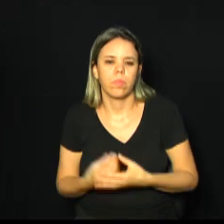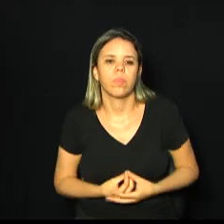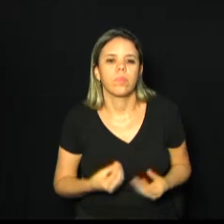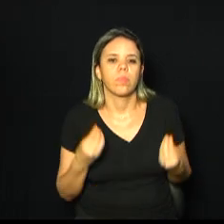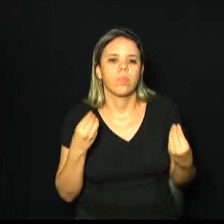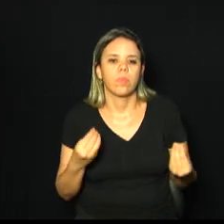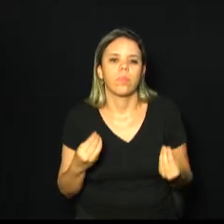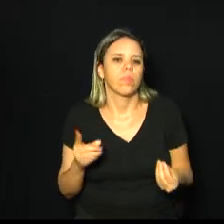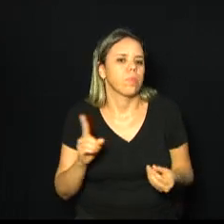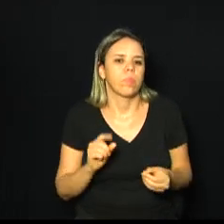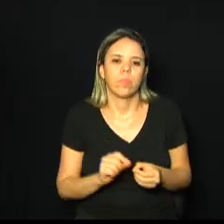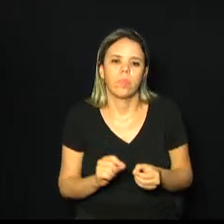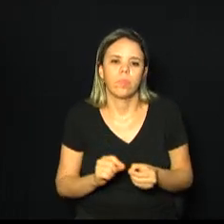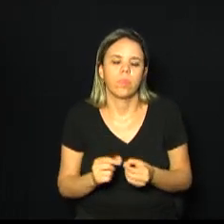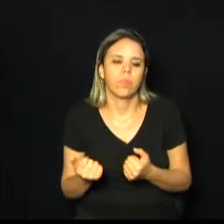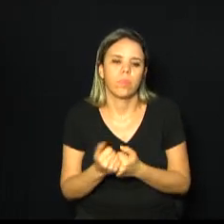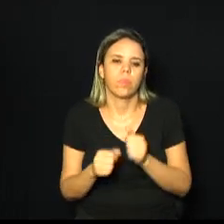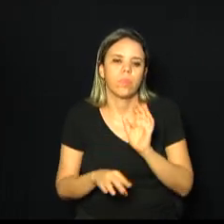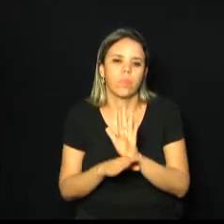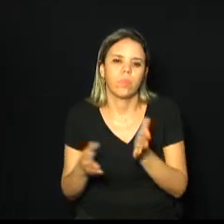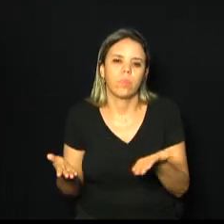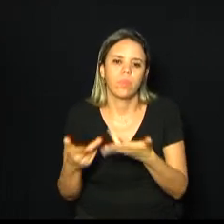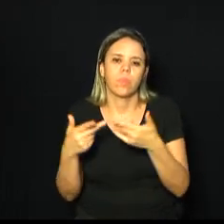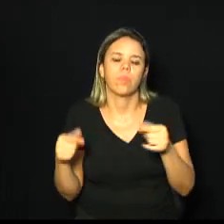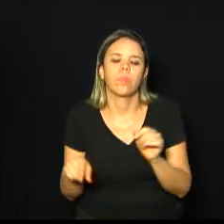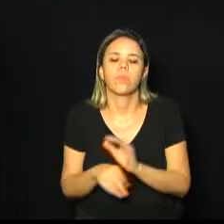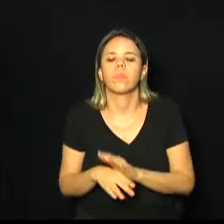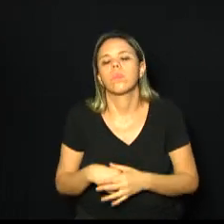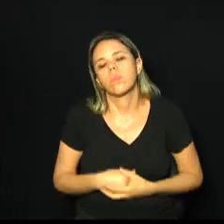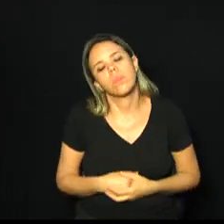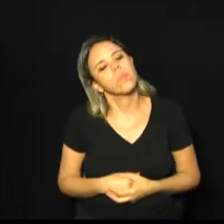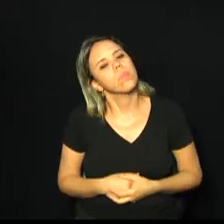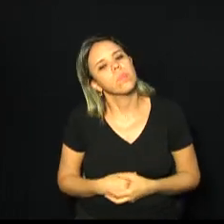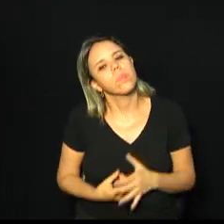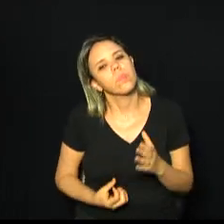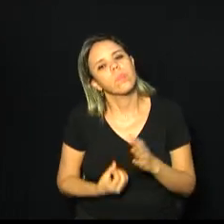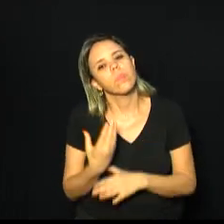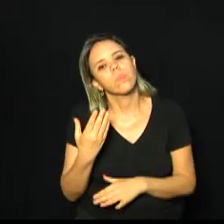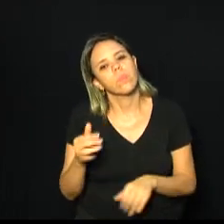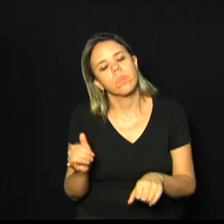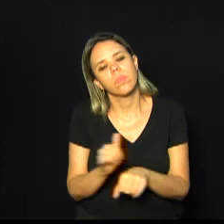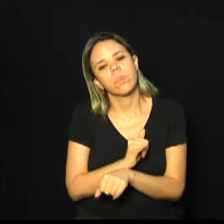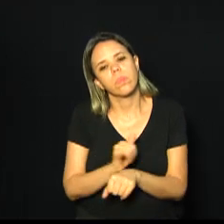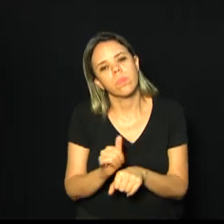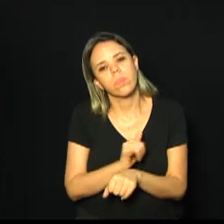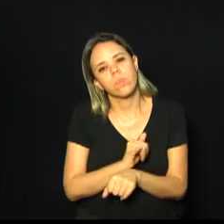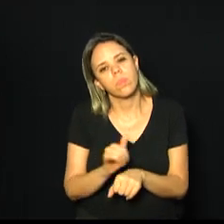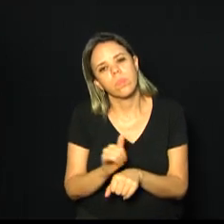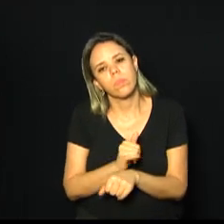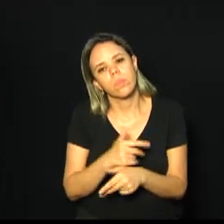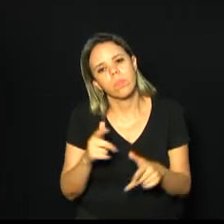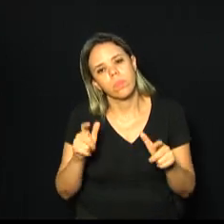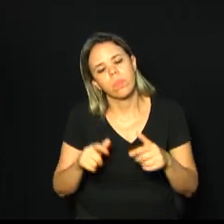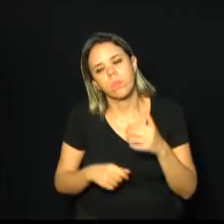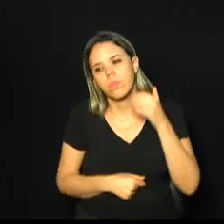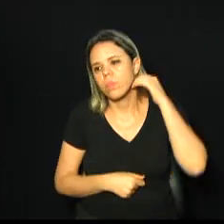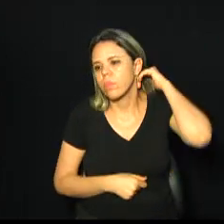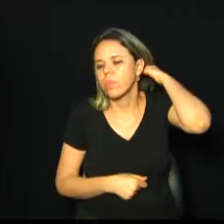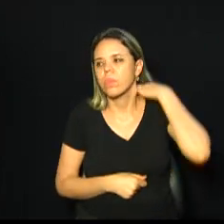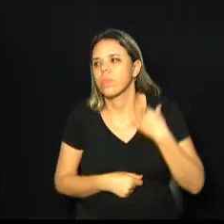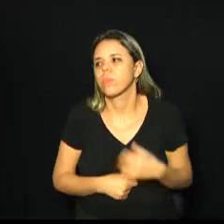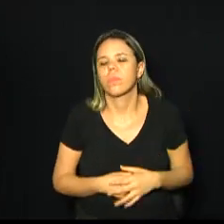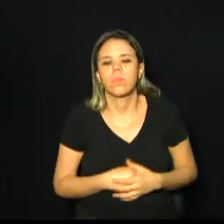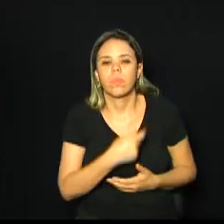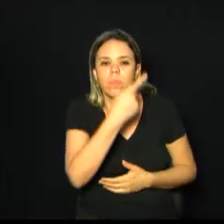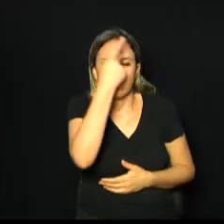a gente não fizer para ele alguma coisa, não criar algum mecanismo, algum lugar para que